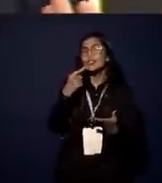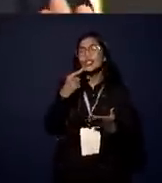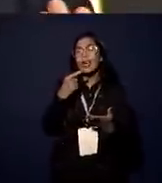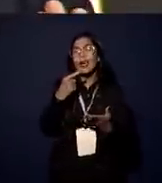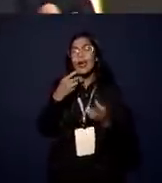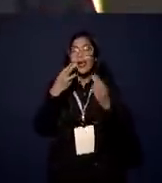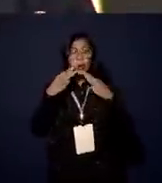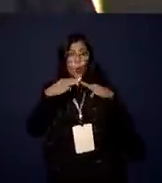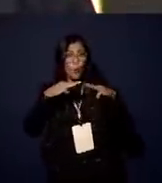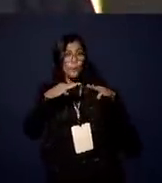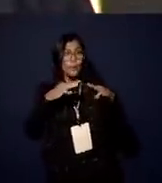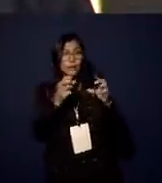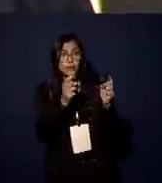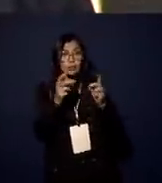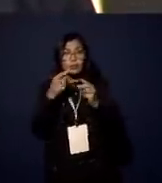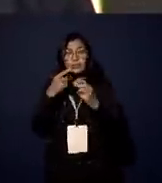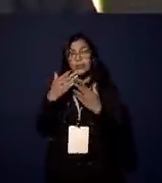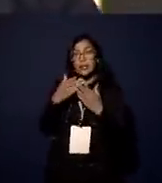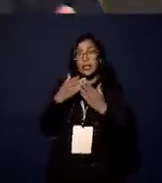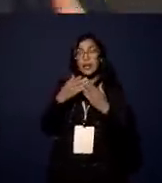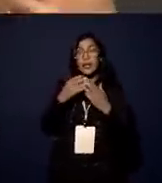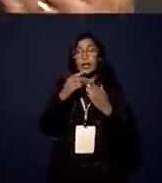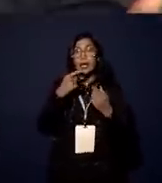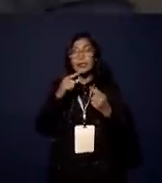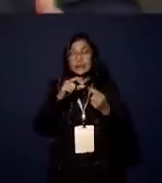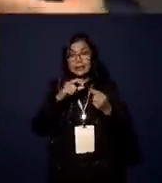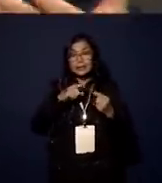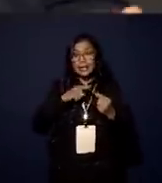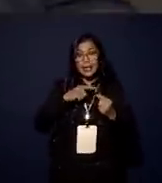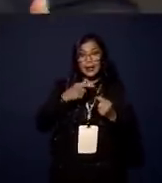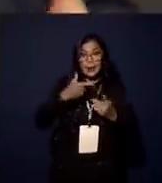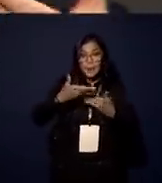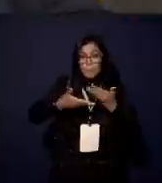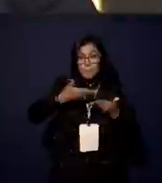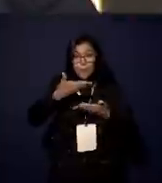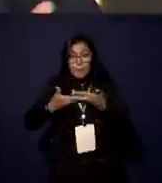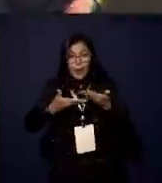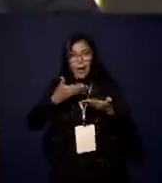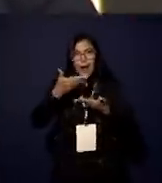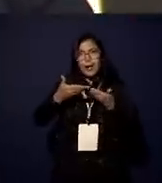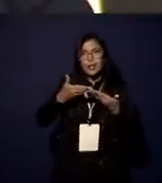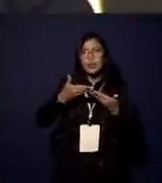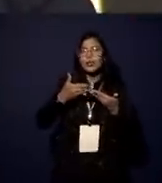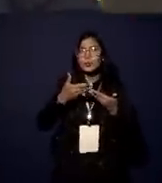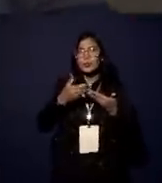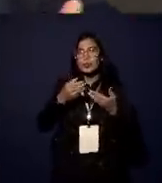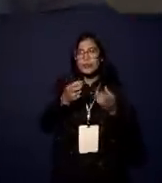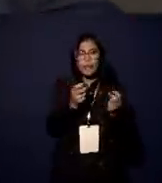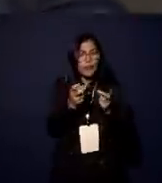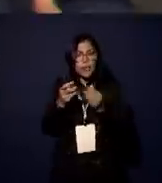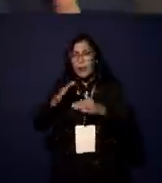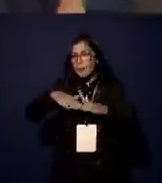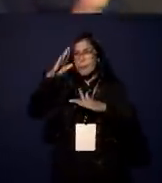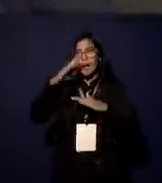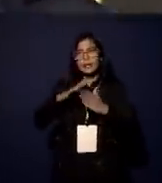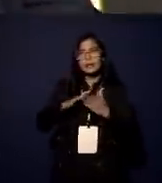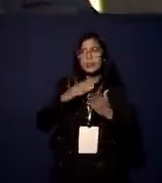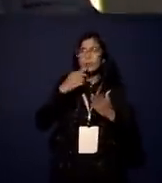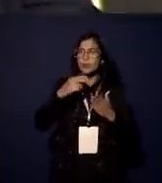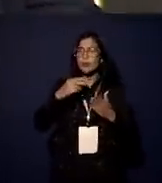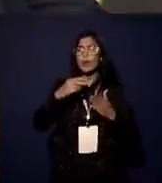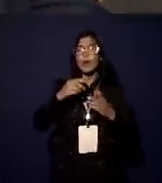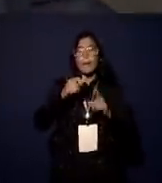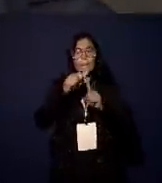Market Place via cauda longa ter maior frequência maior recorrência com consumidor quem sabe várias vezes